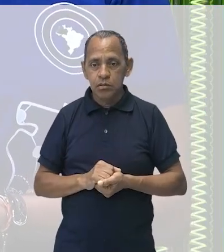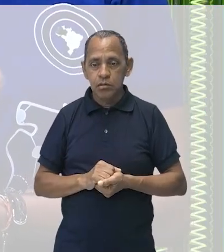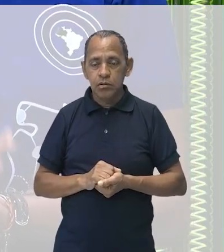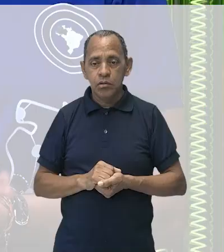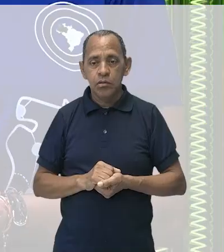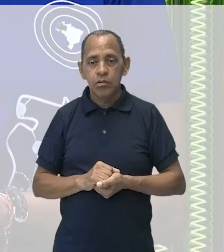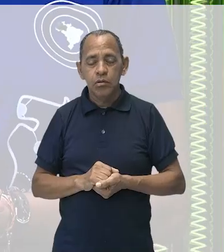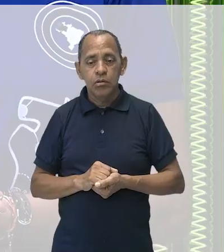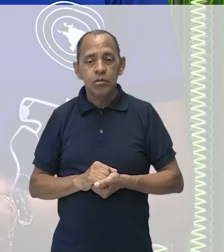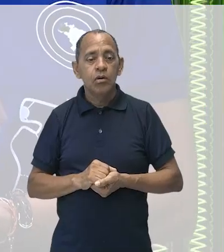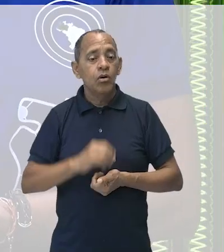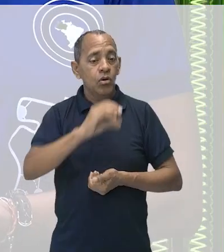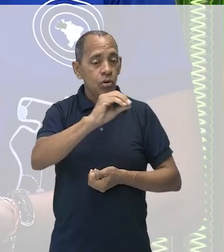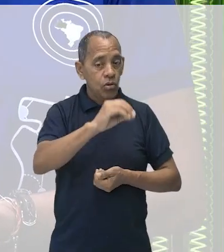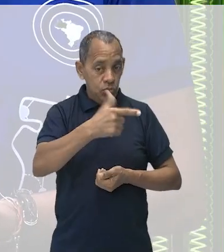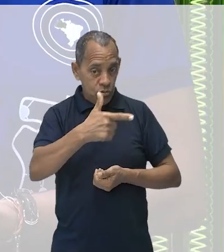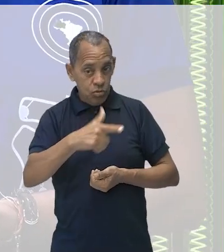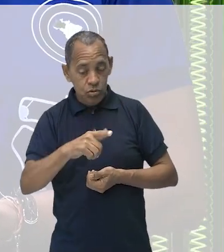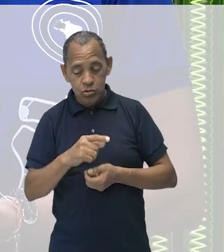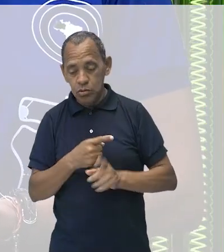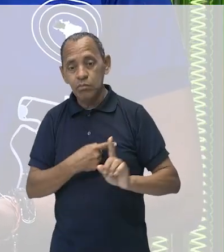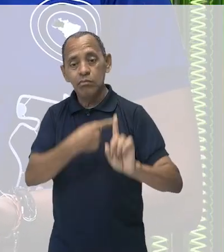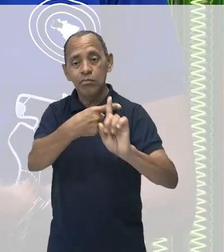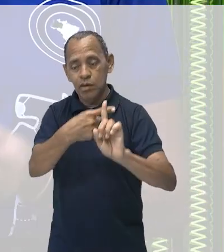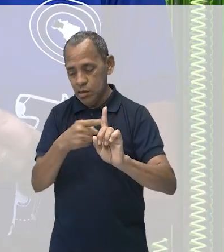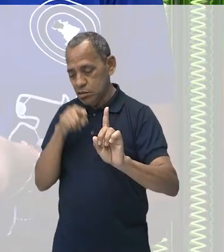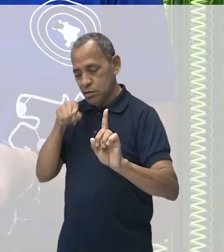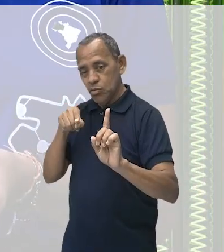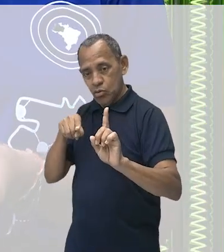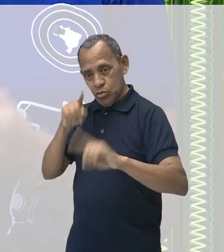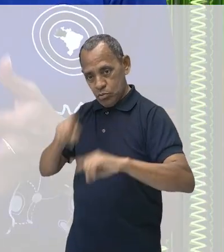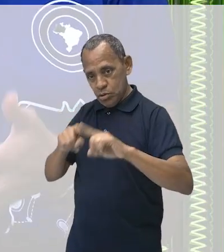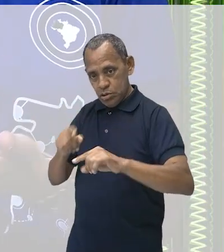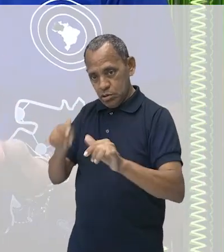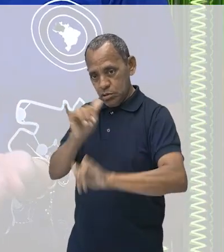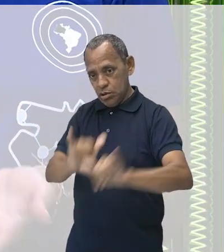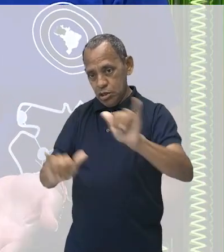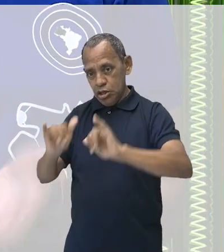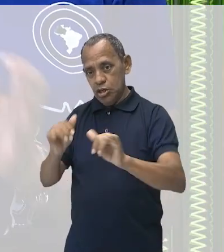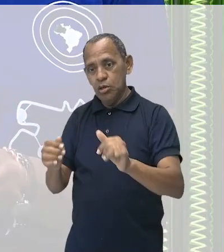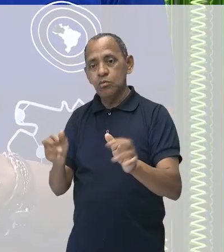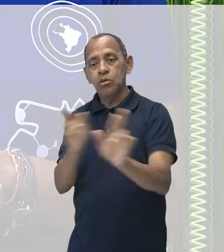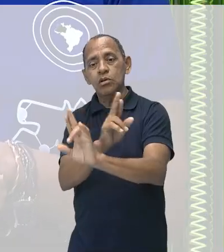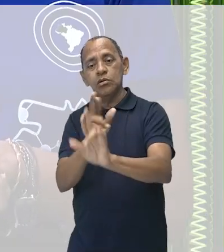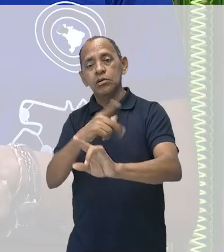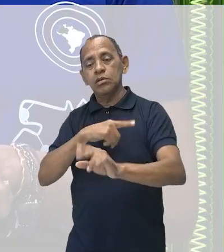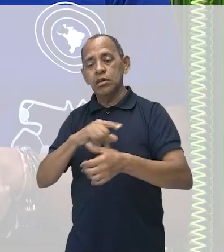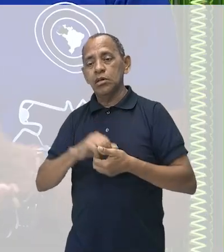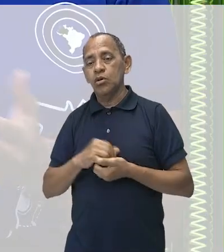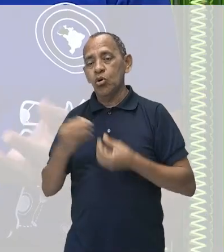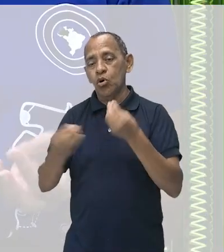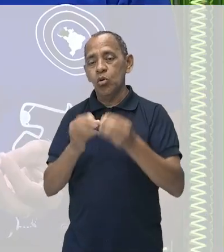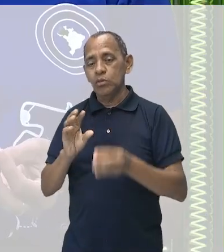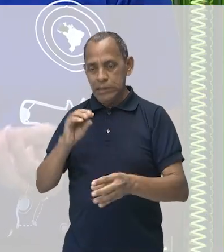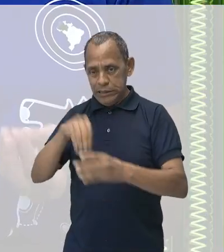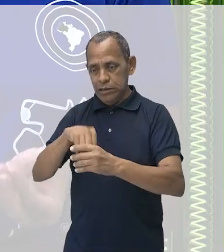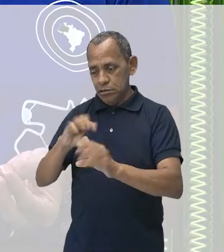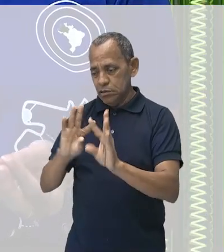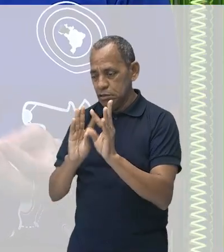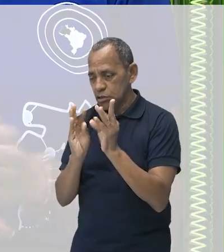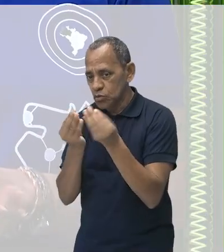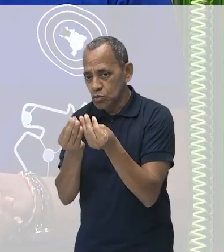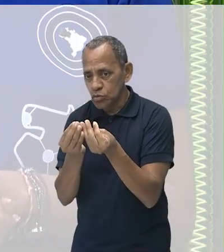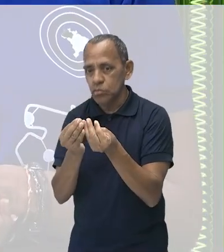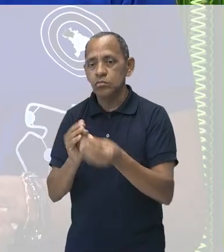óxido, vamos ter um oxigênio mais um outro elemento químico associado, se tratando, então, desse composto,